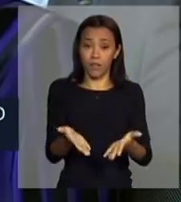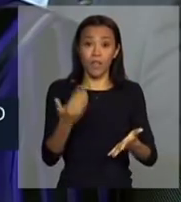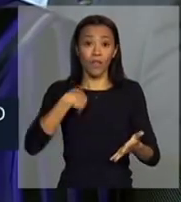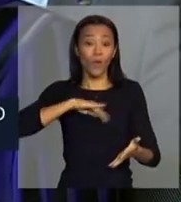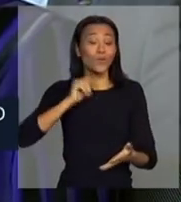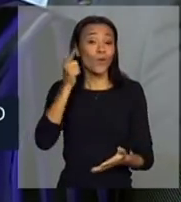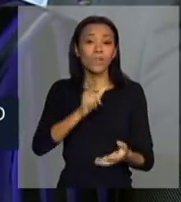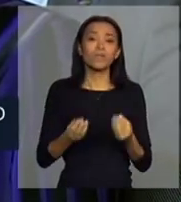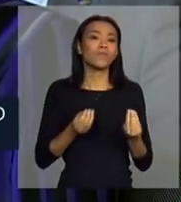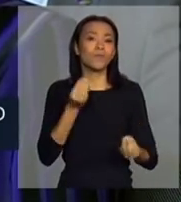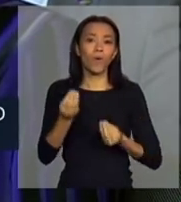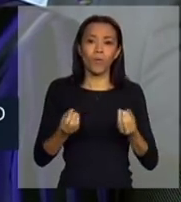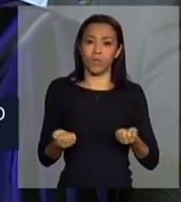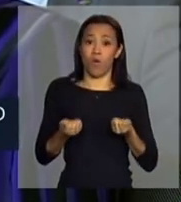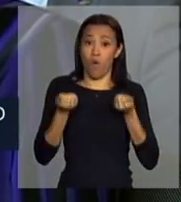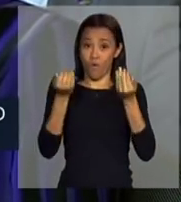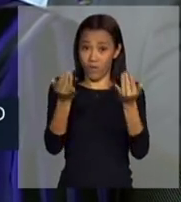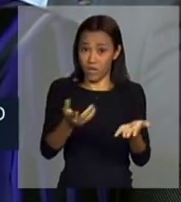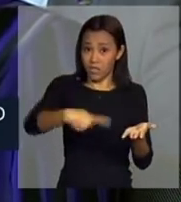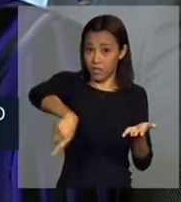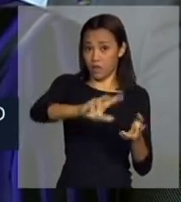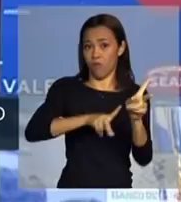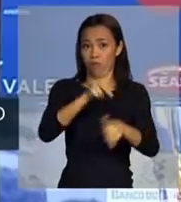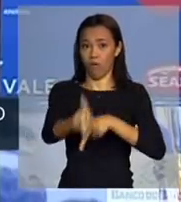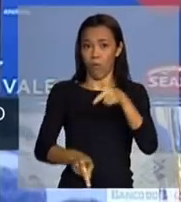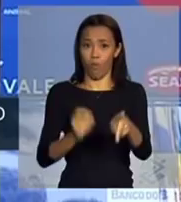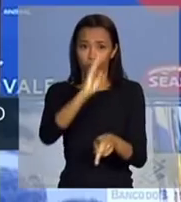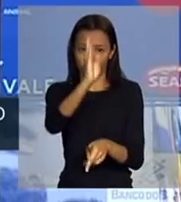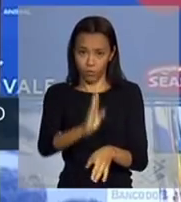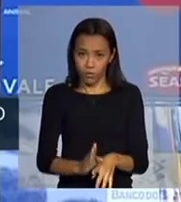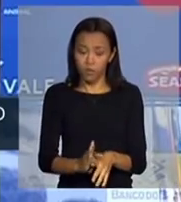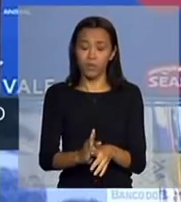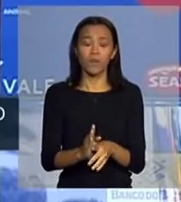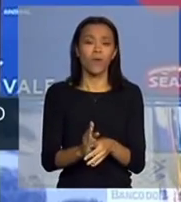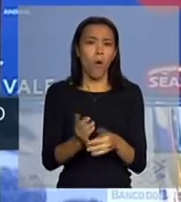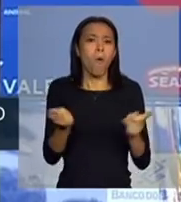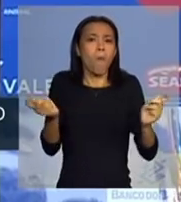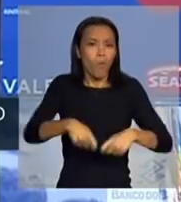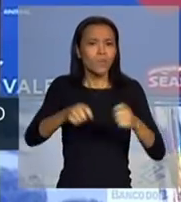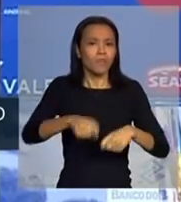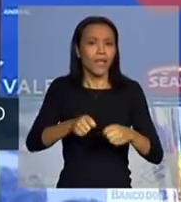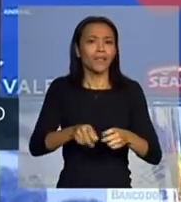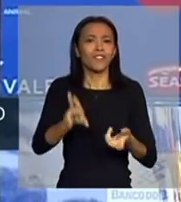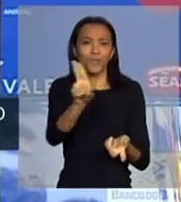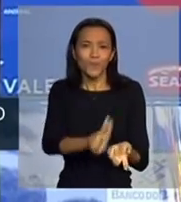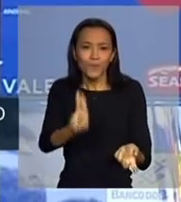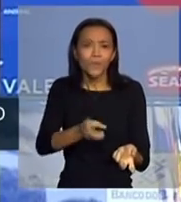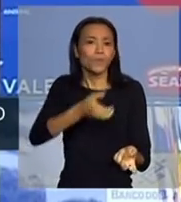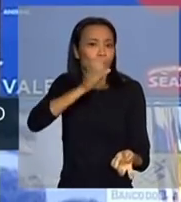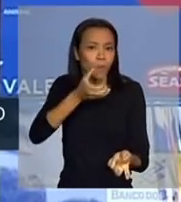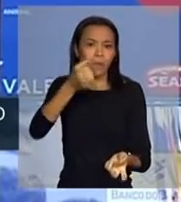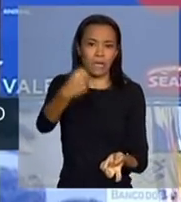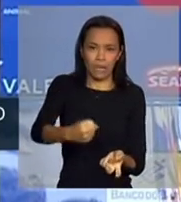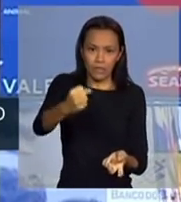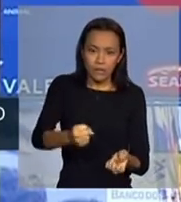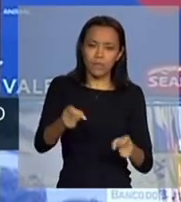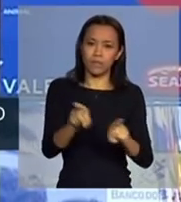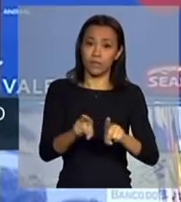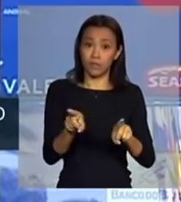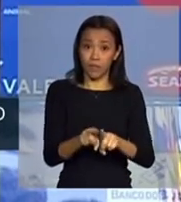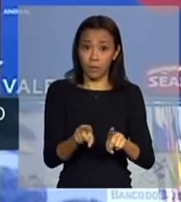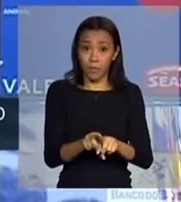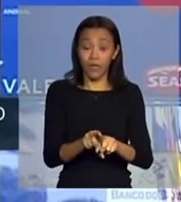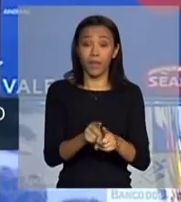conseguimos oferecer à imensa população brasileira condições dignas de consumo e ainda trazemos divisas